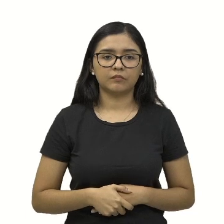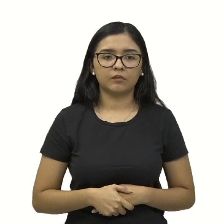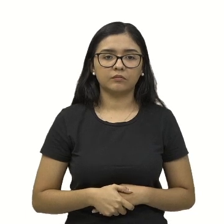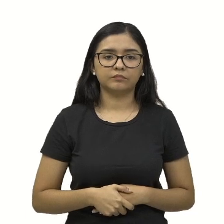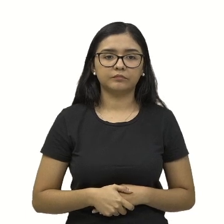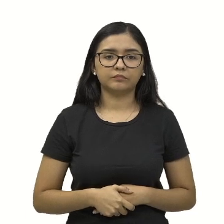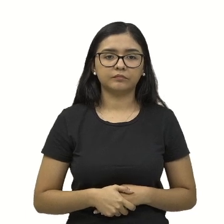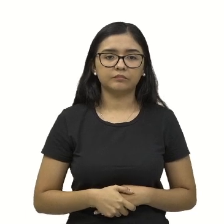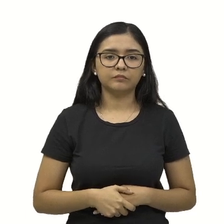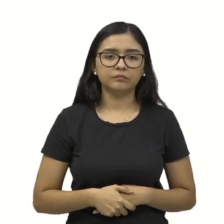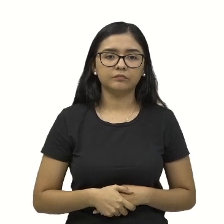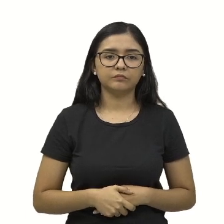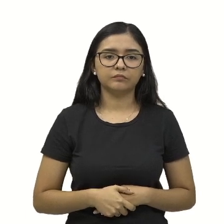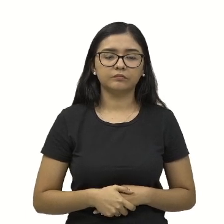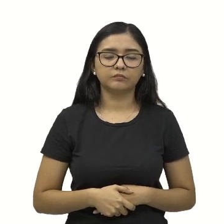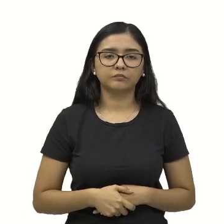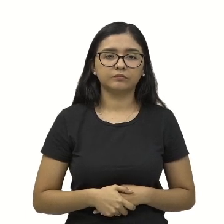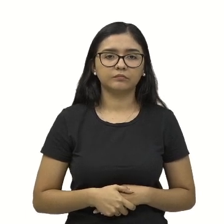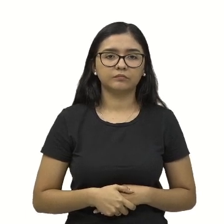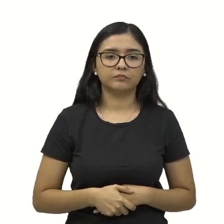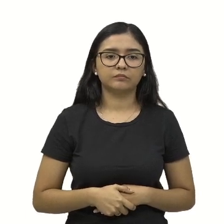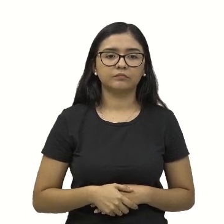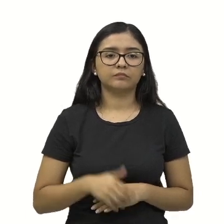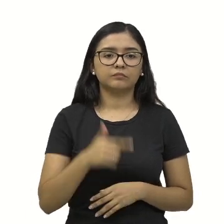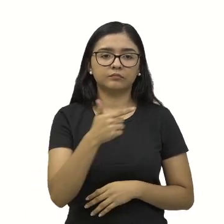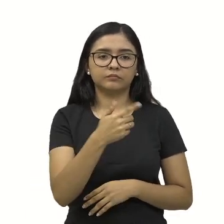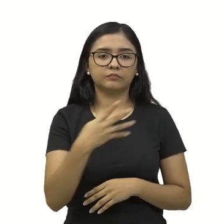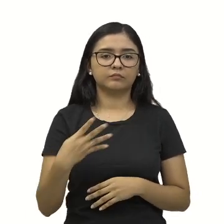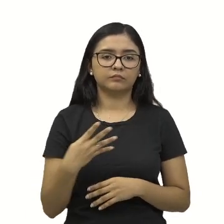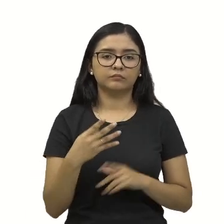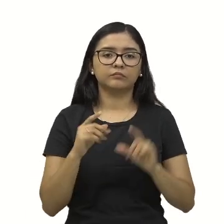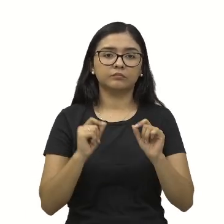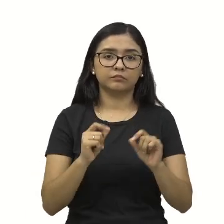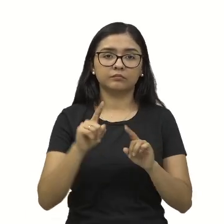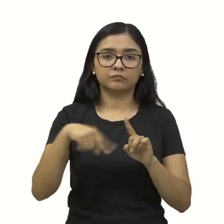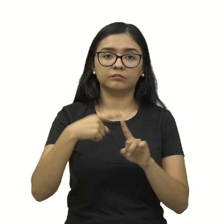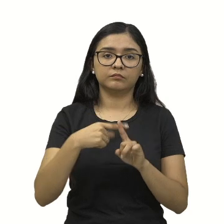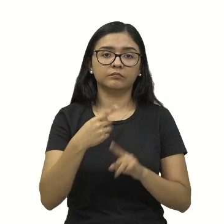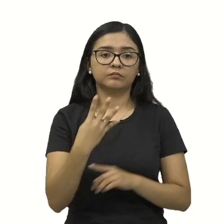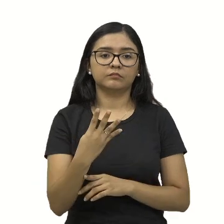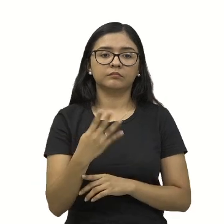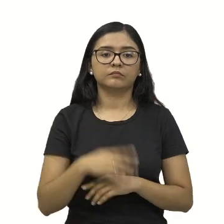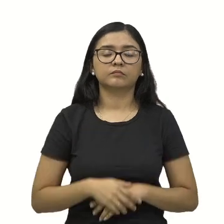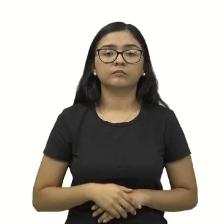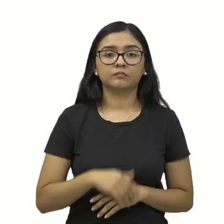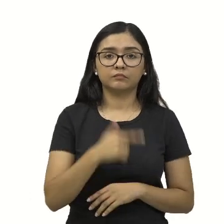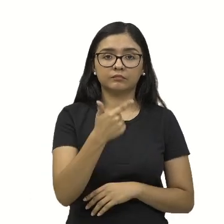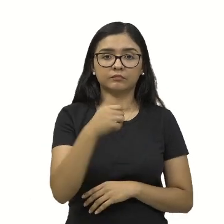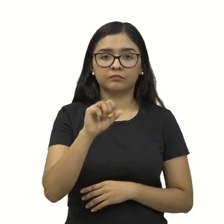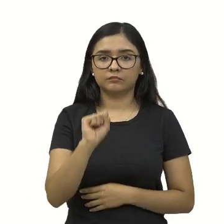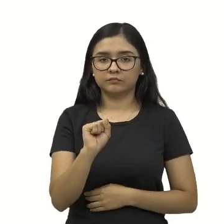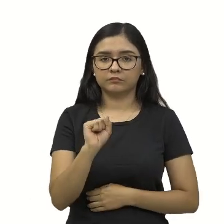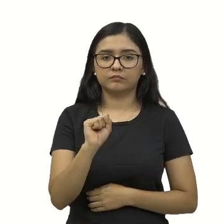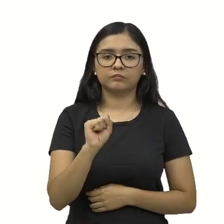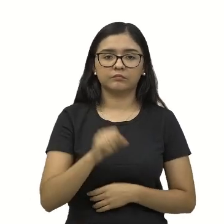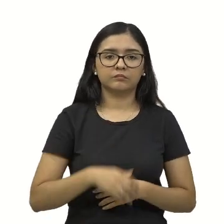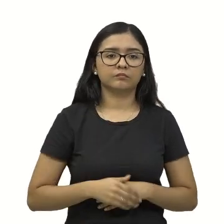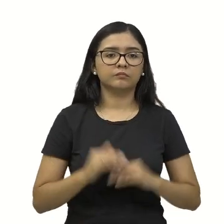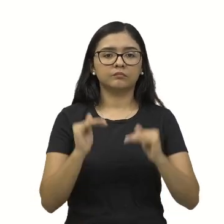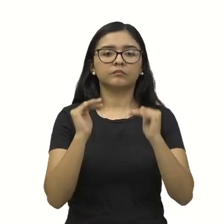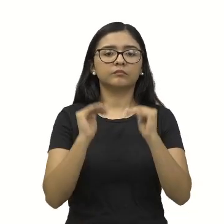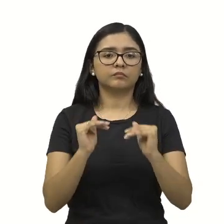11. Agora, 24 com 4, que vai dar 28.